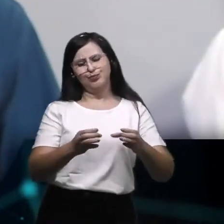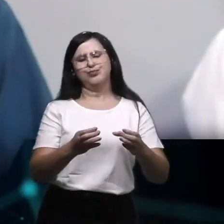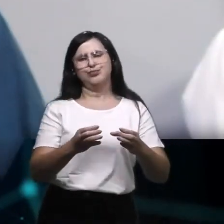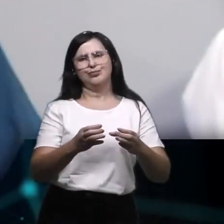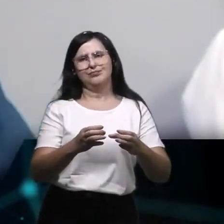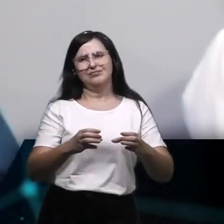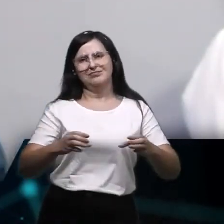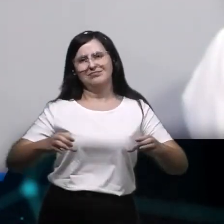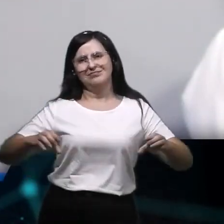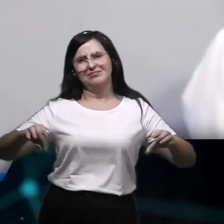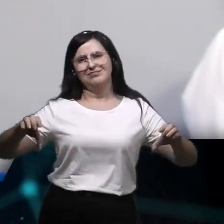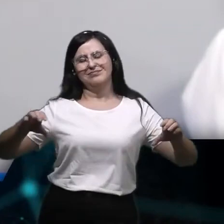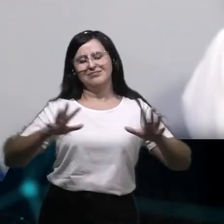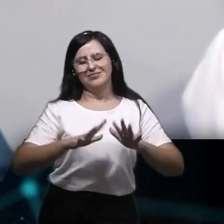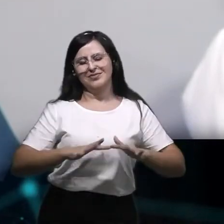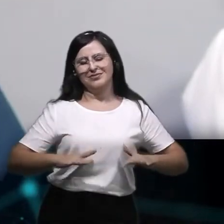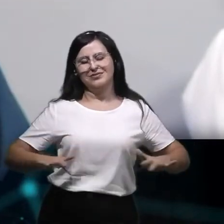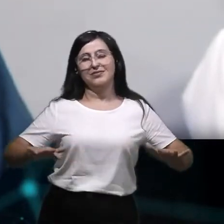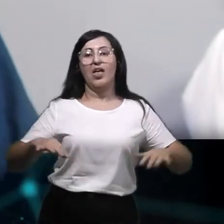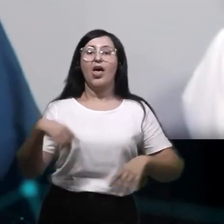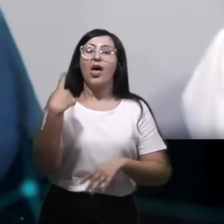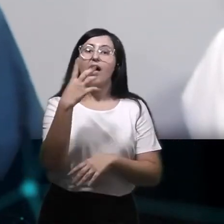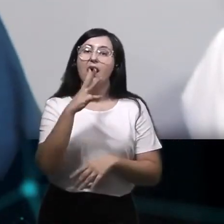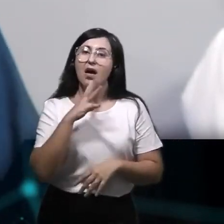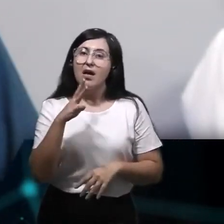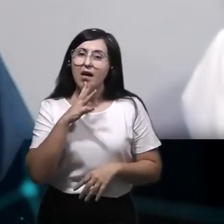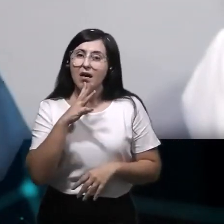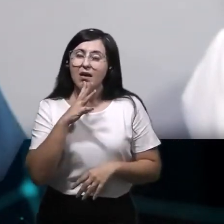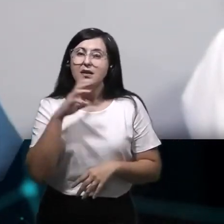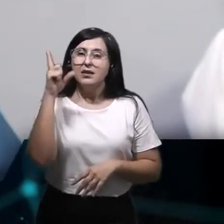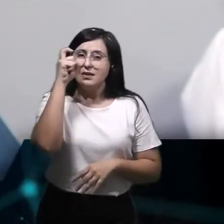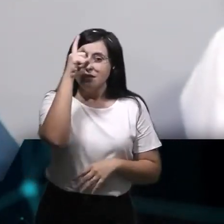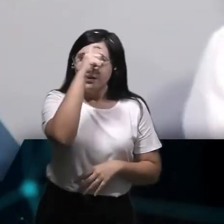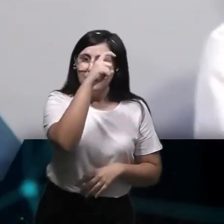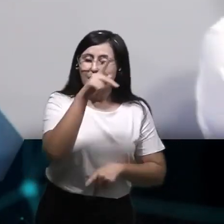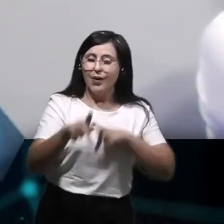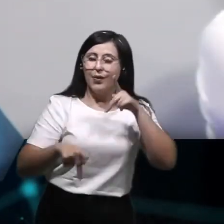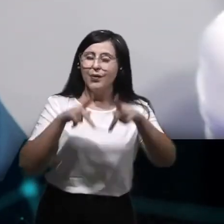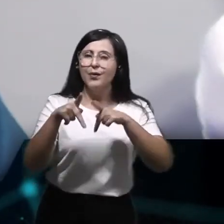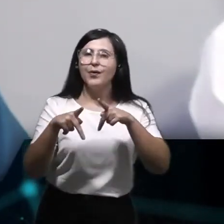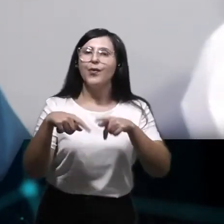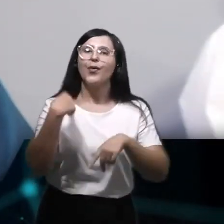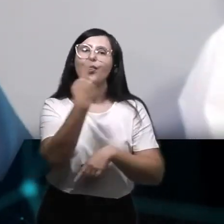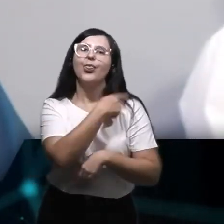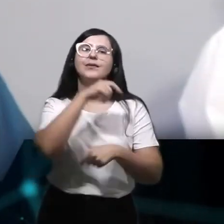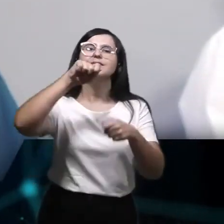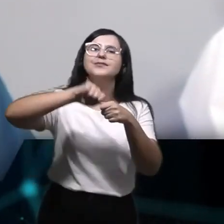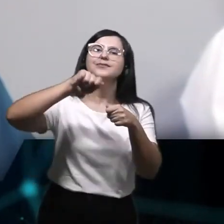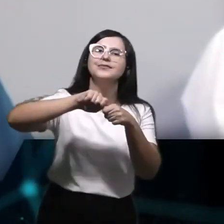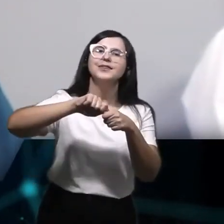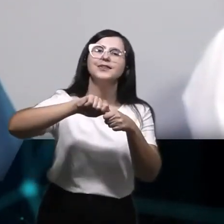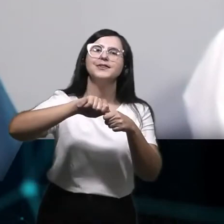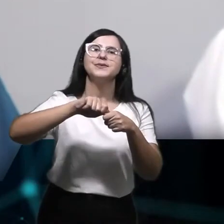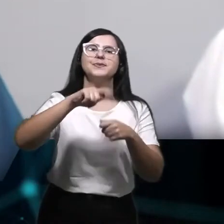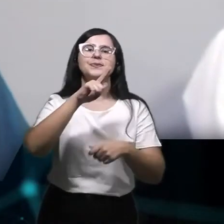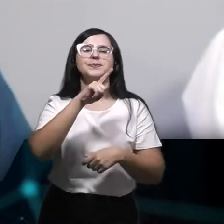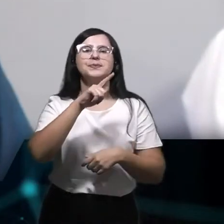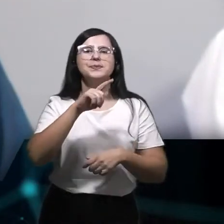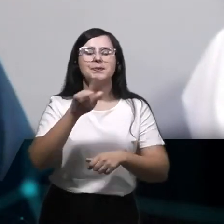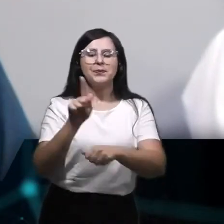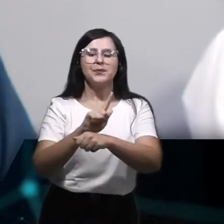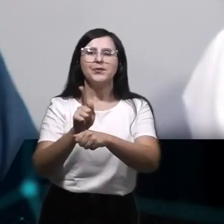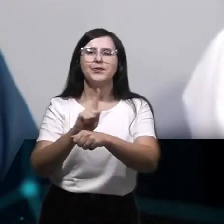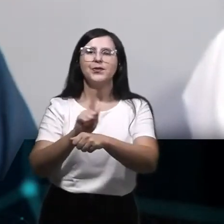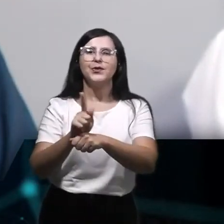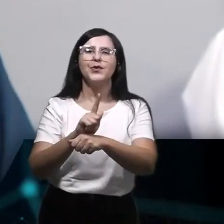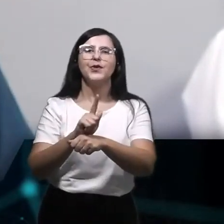na rua dele. A gente conhece as dificuldades do povo de Brejo e a gente vai fazer realmente um governo voltado